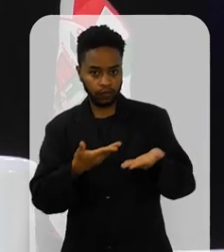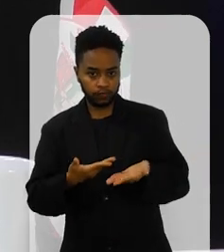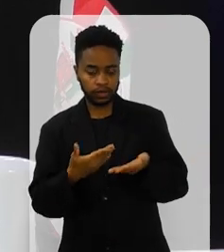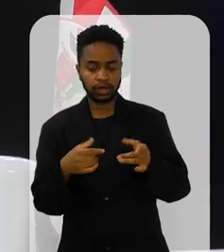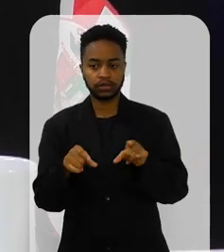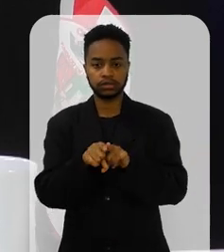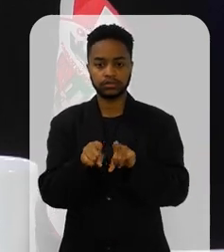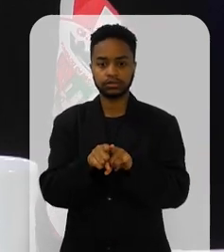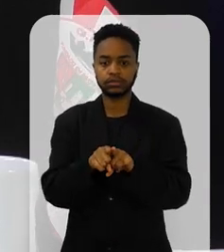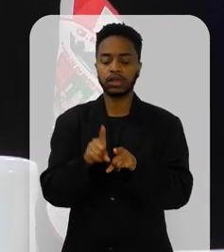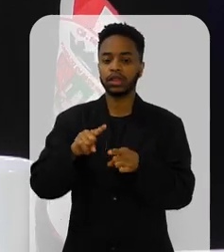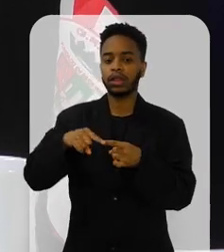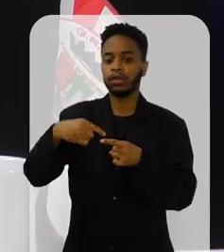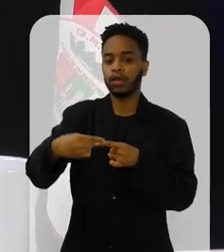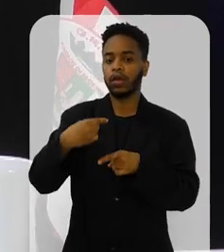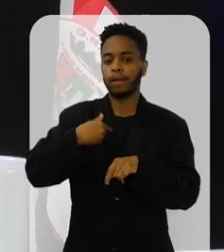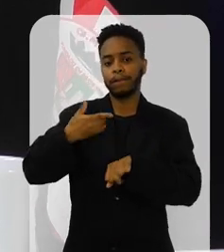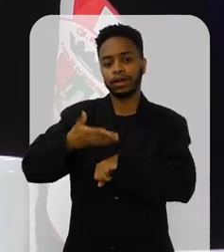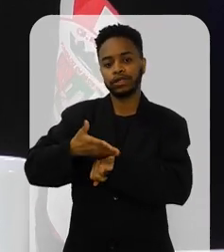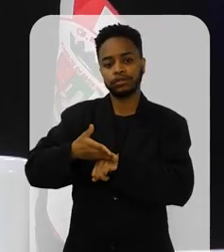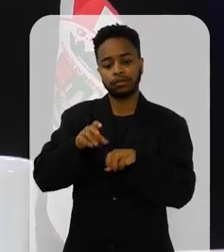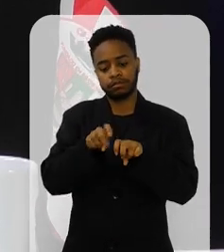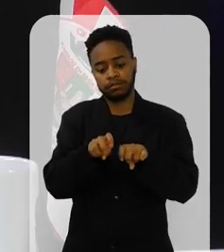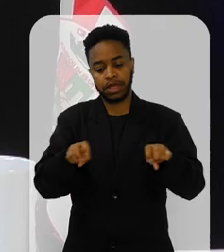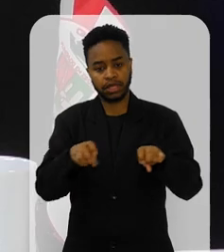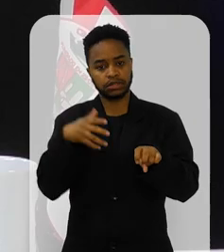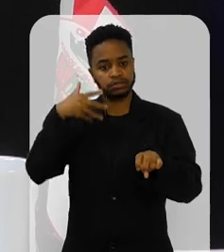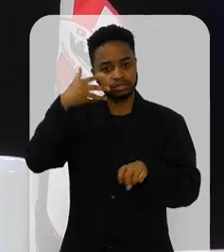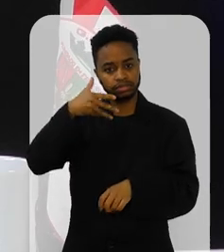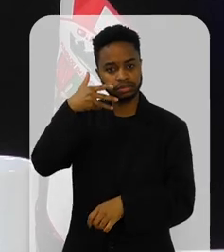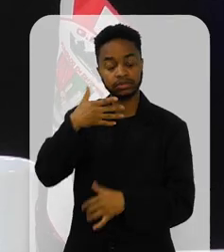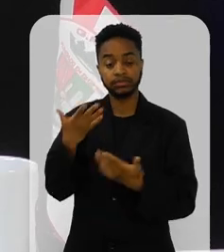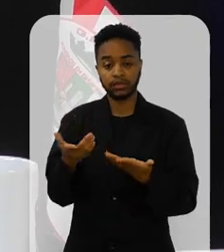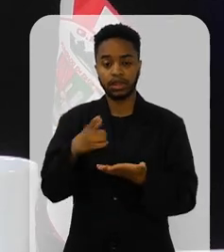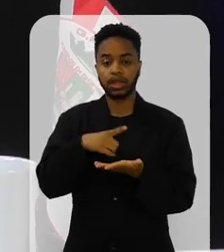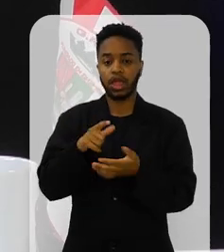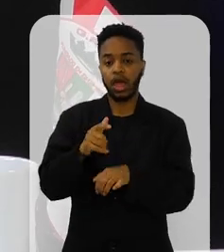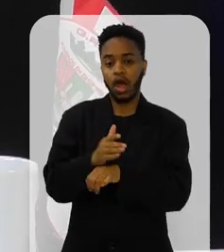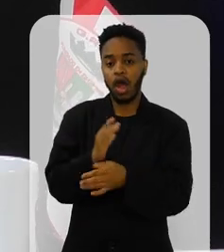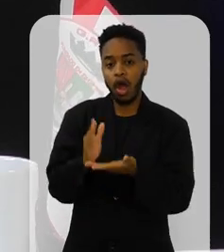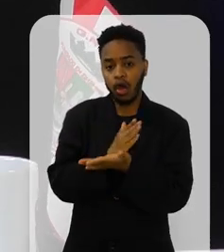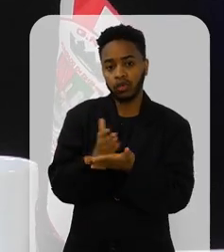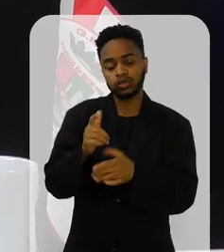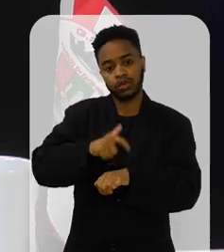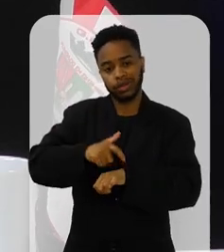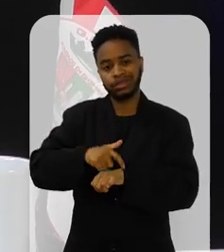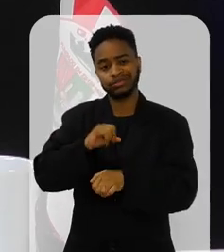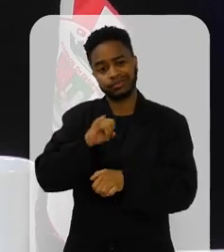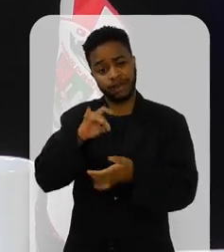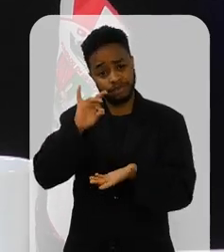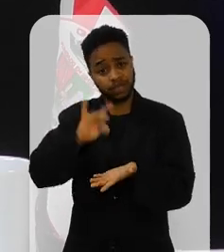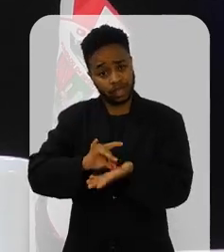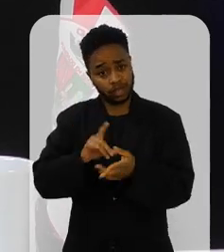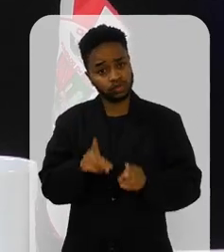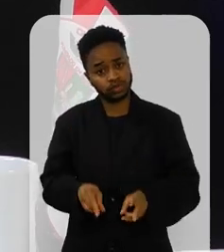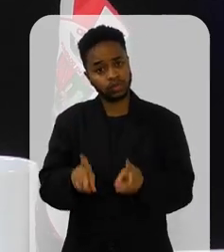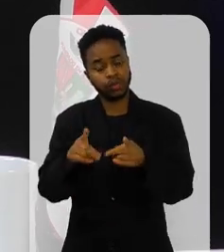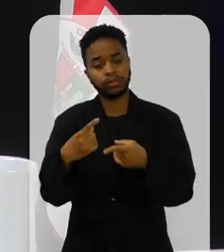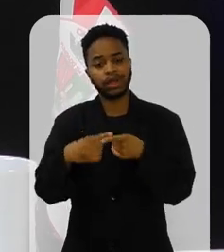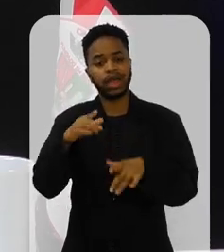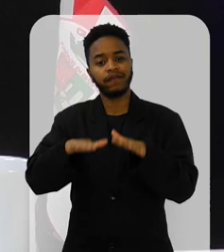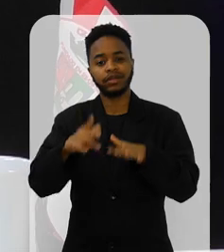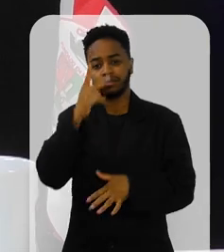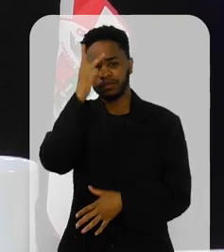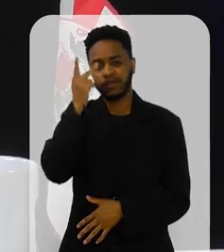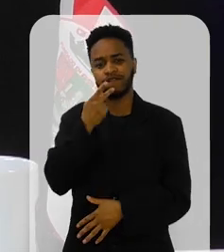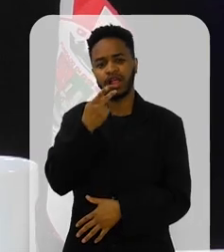depois eu fiz parte da mesa. Então teve momentos, né? Porque o que é verdade fica. Porque às vezes as pessoas